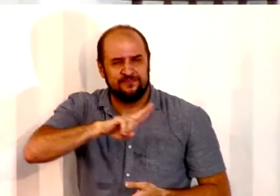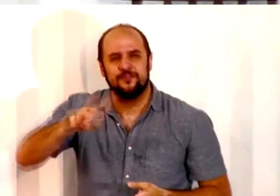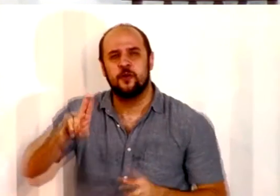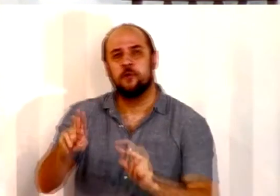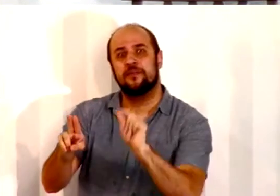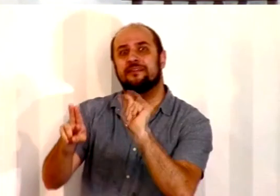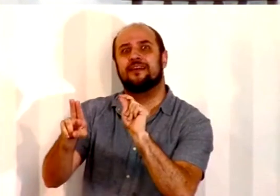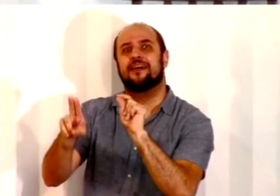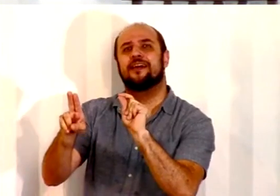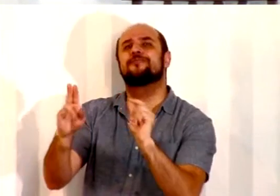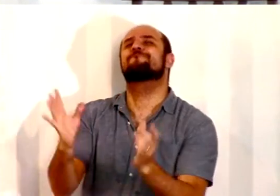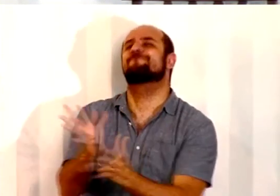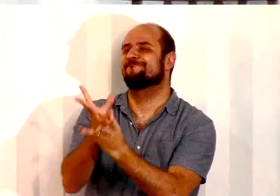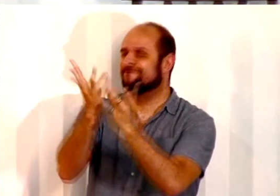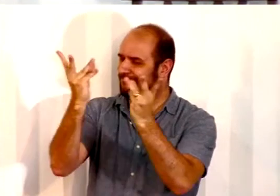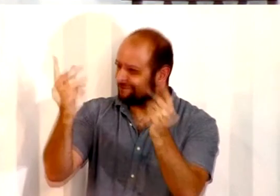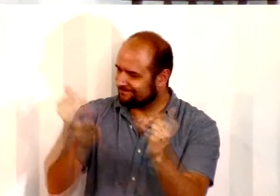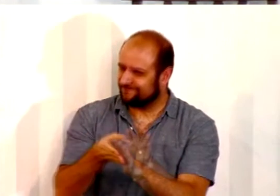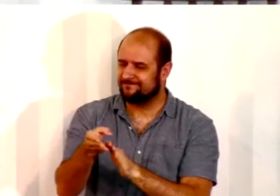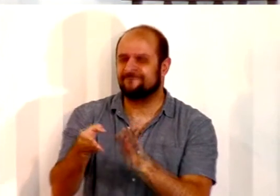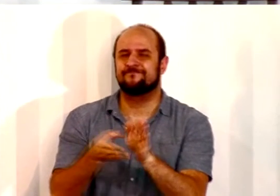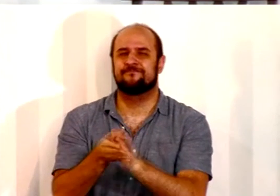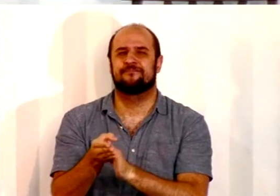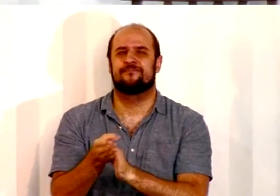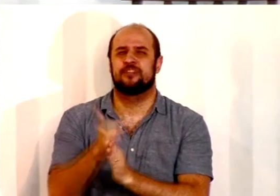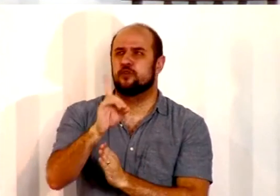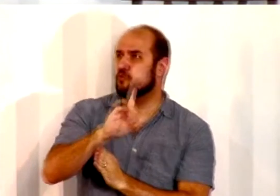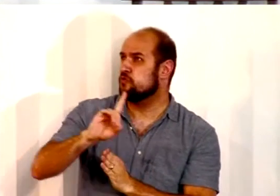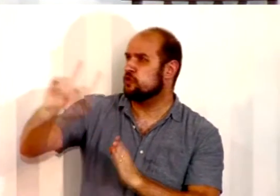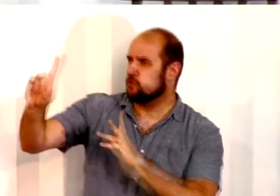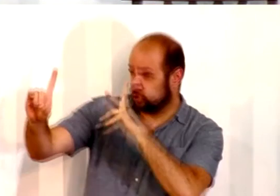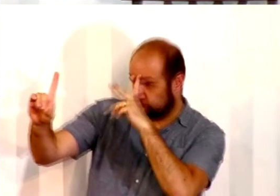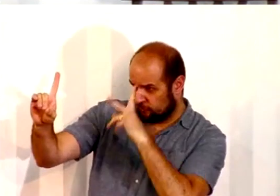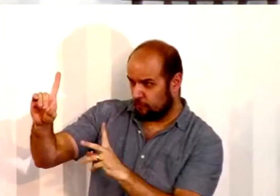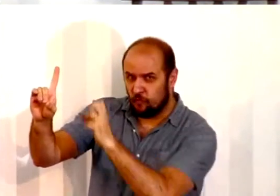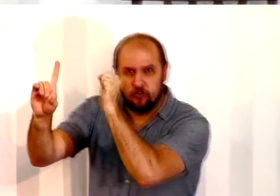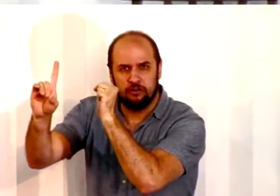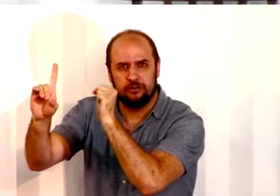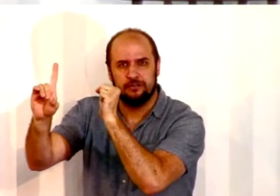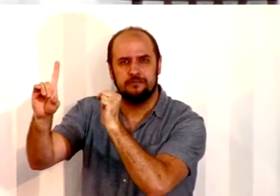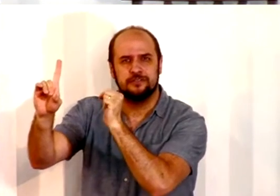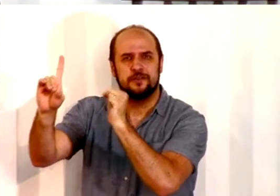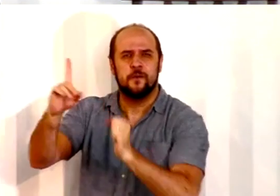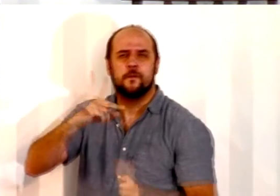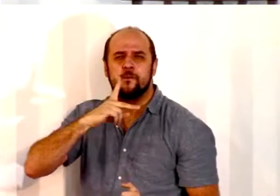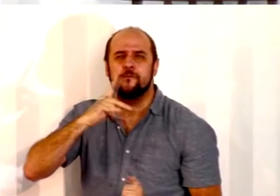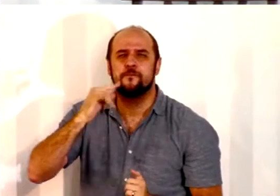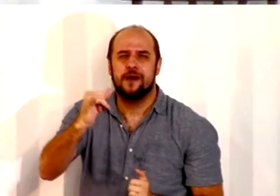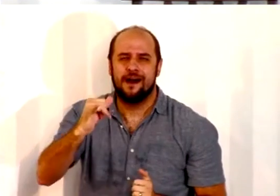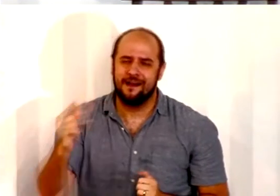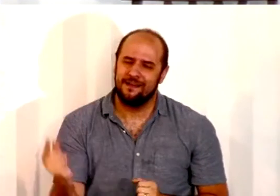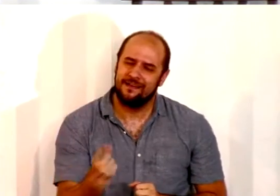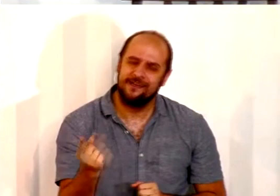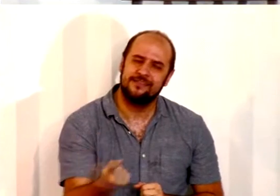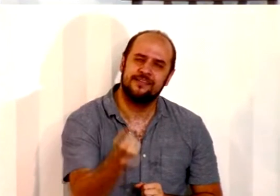será Maravilhoso Conselheiro, Deus Forte, Pai da